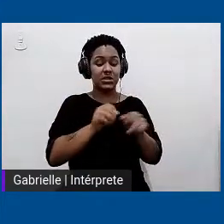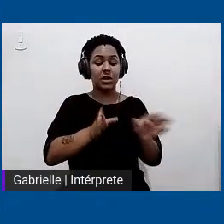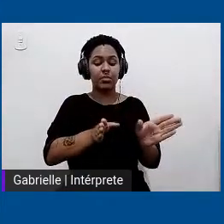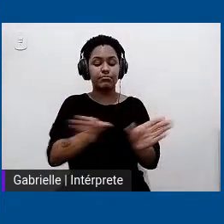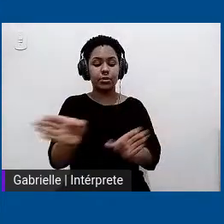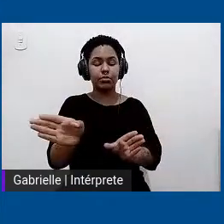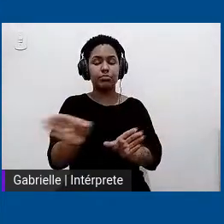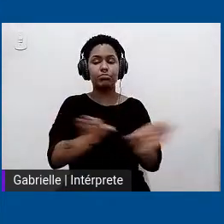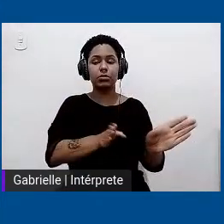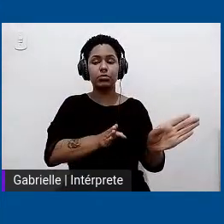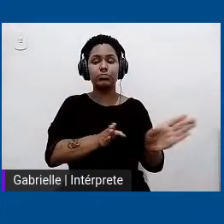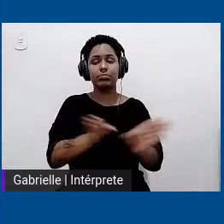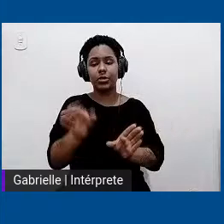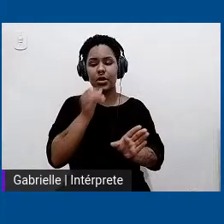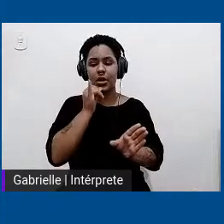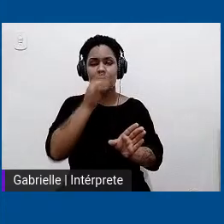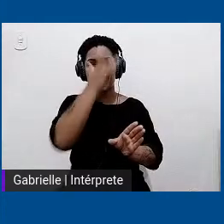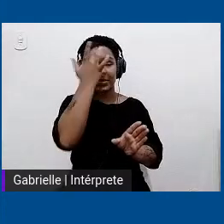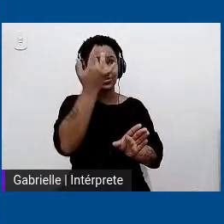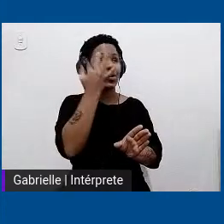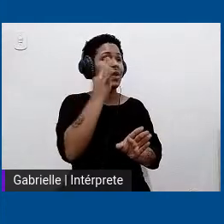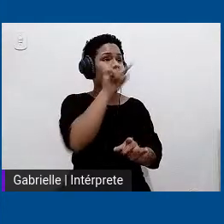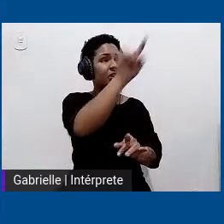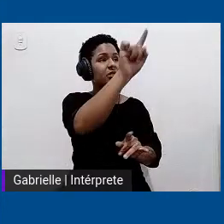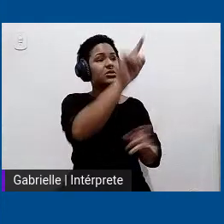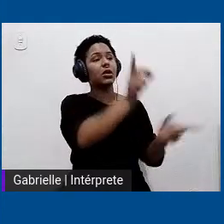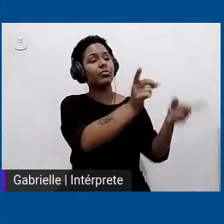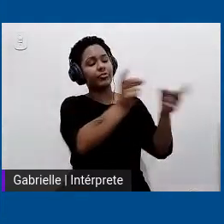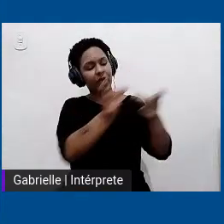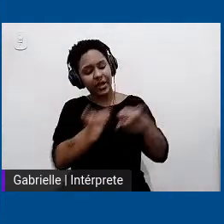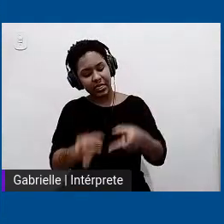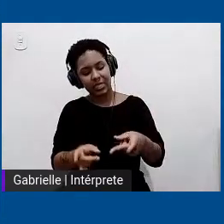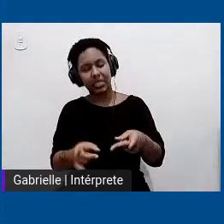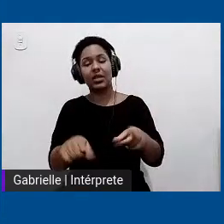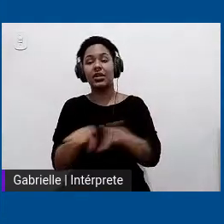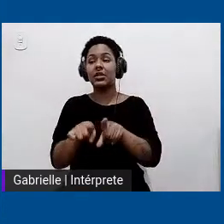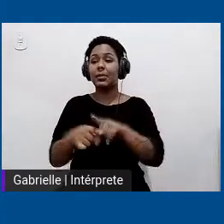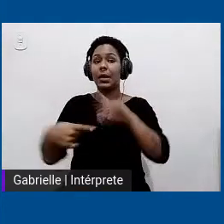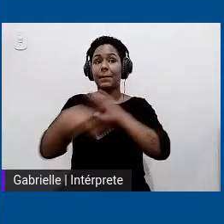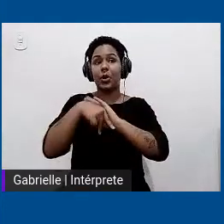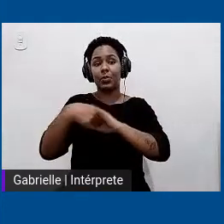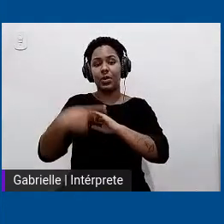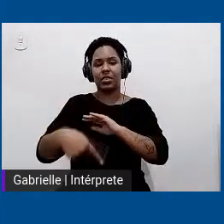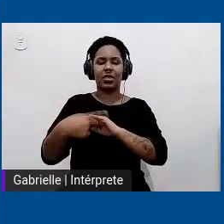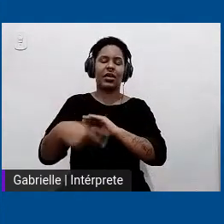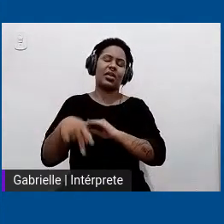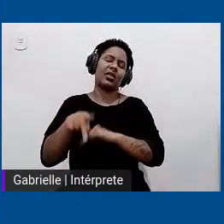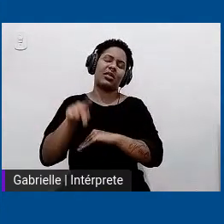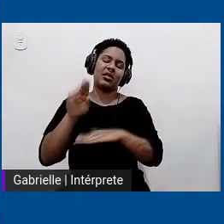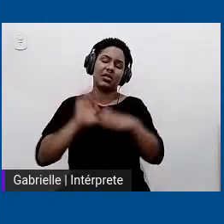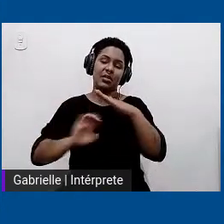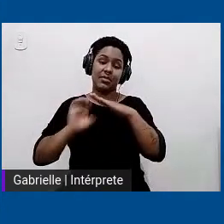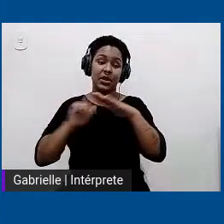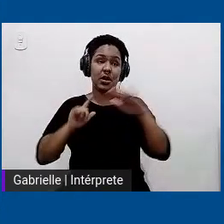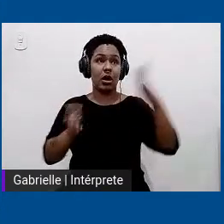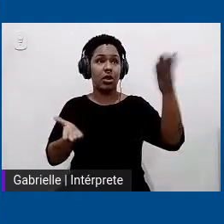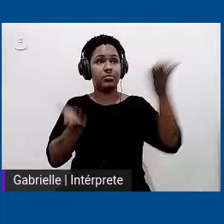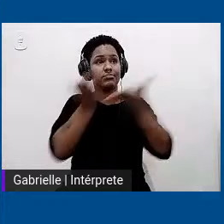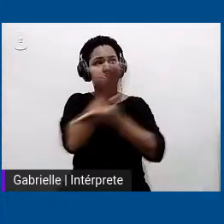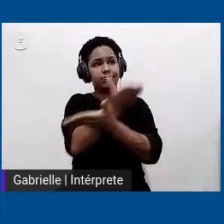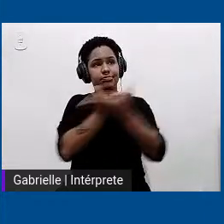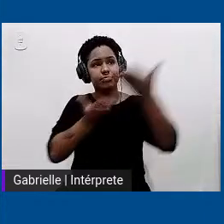entre os fornecedores franceses e a própria empresa, né, ele fazia a correspondência toda